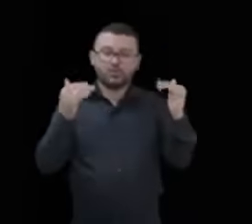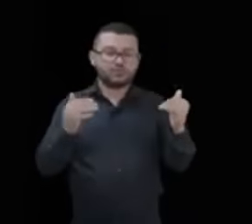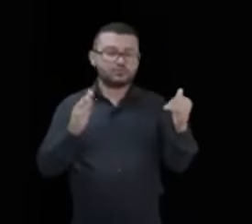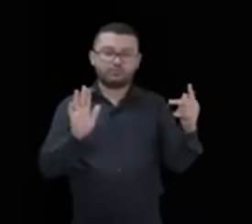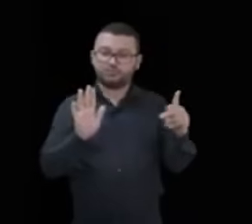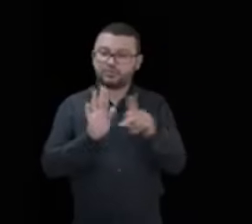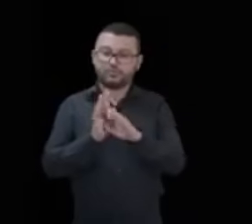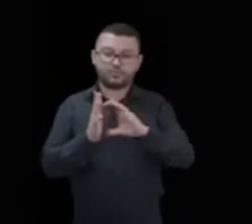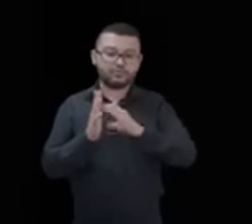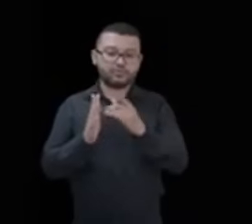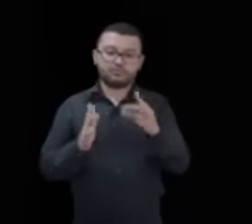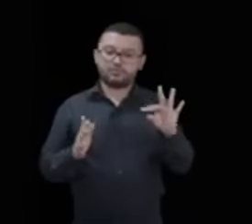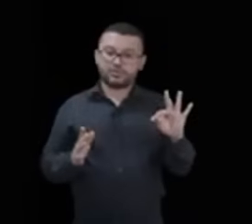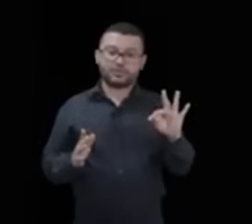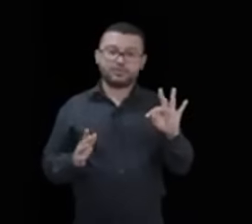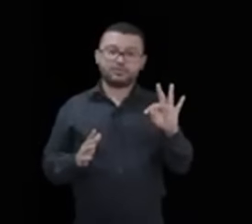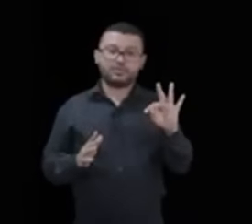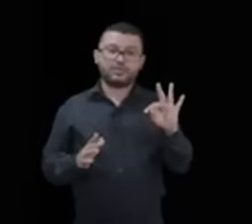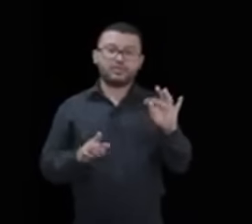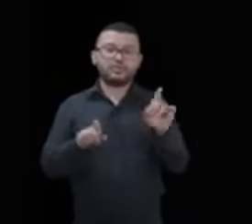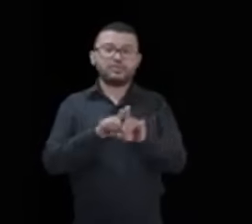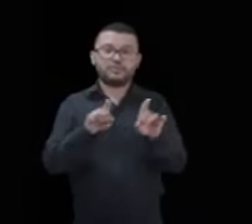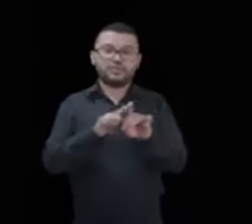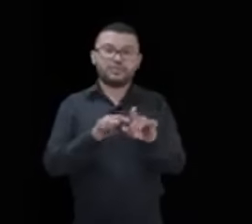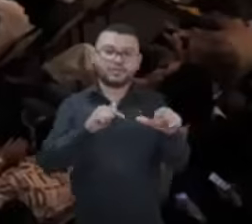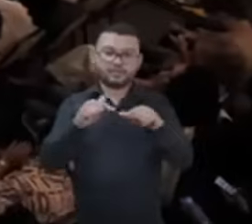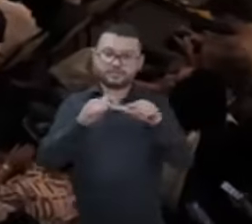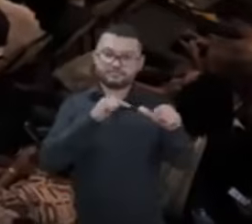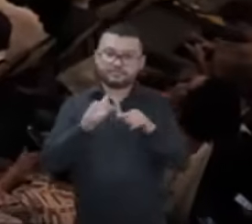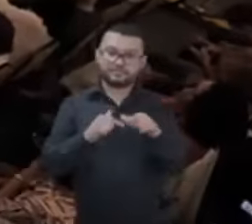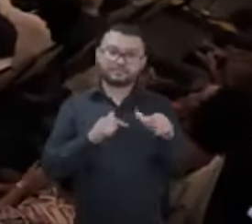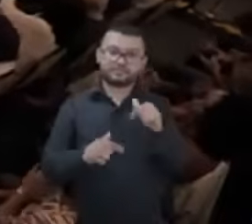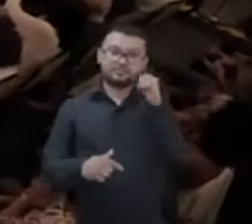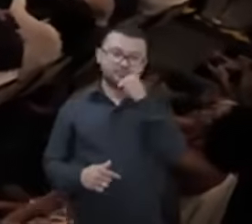maior patrimônio das trabalhadoras e trabalhadores brasileiros.